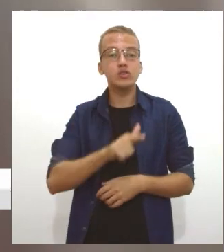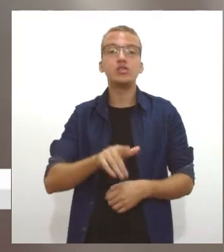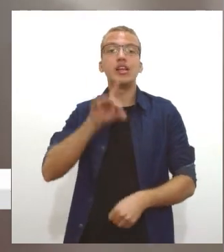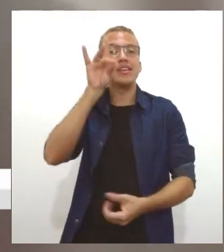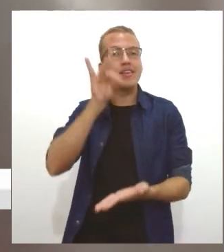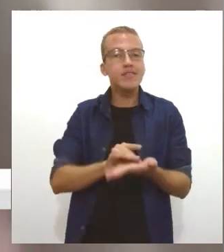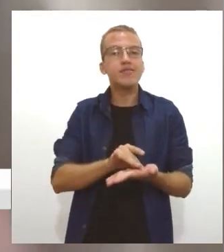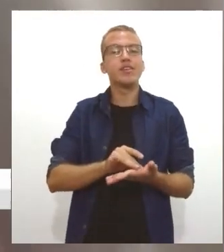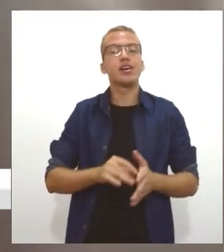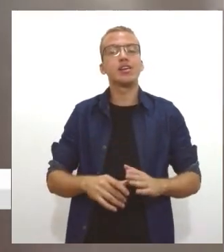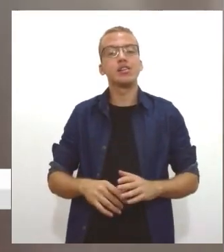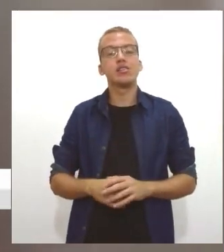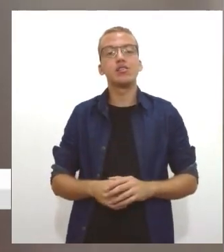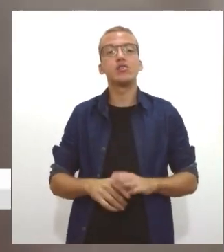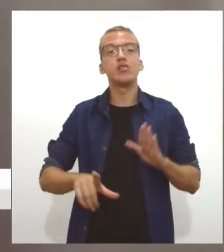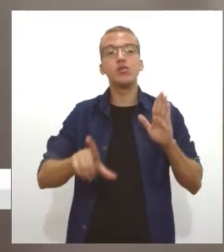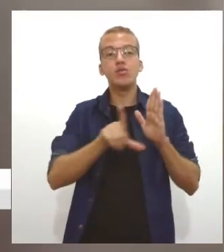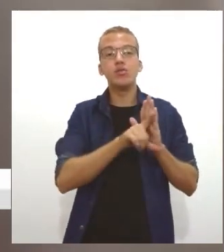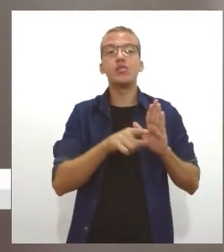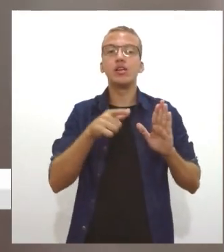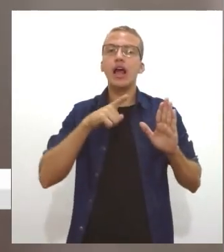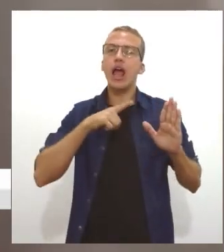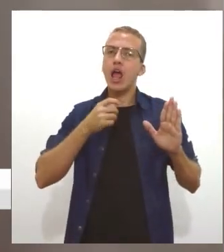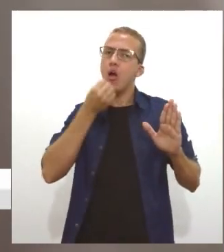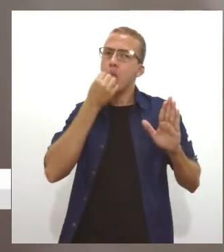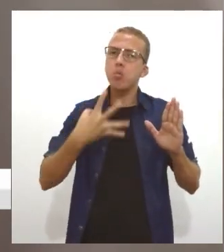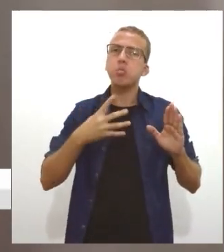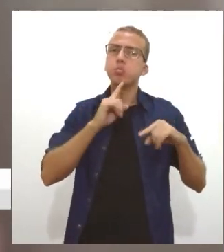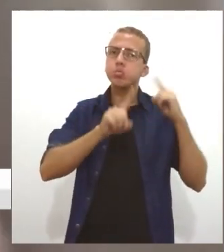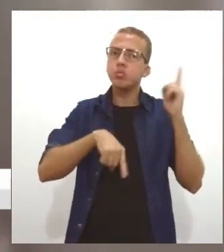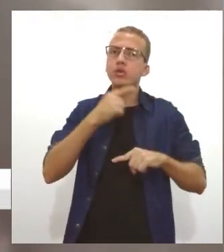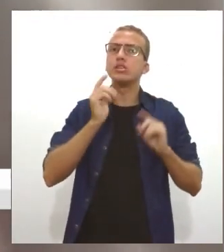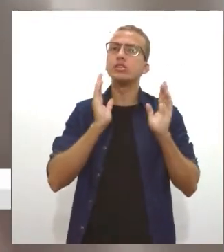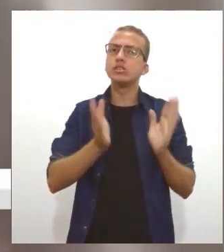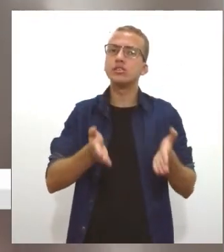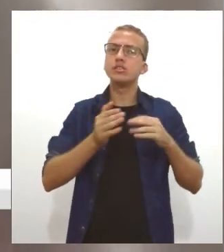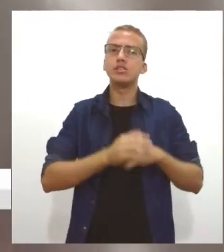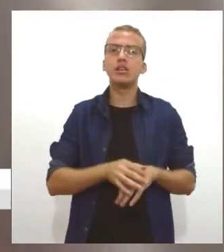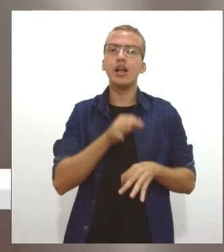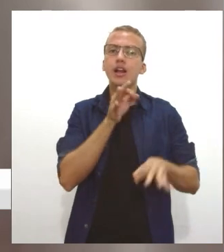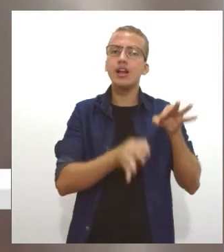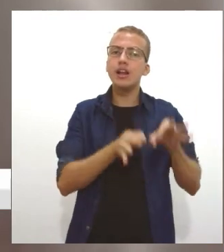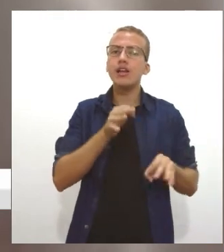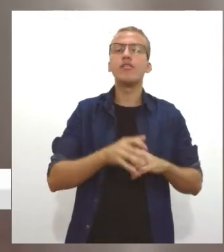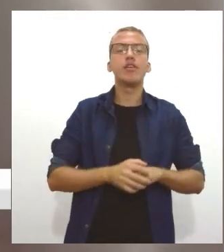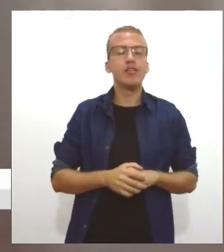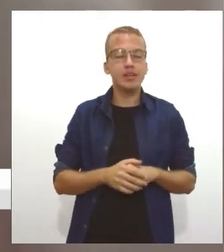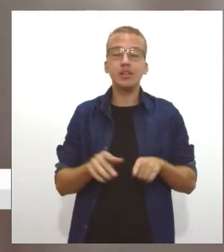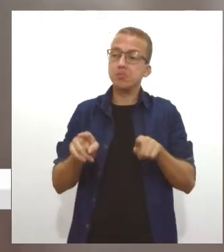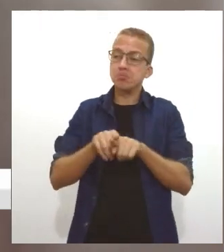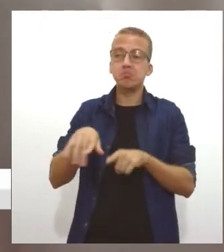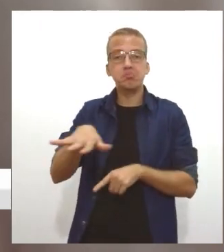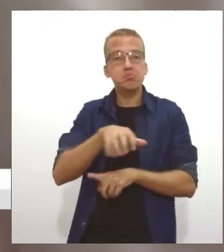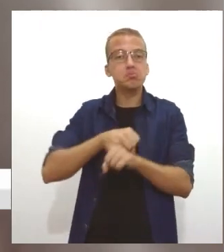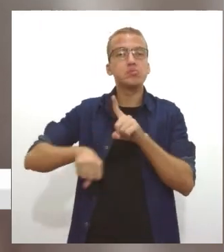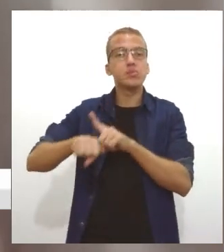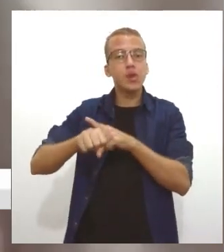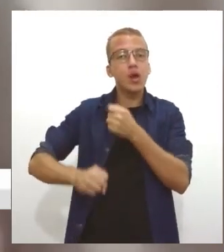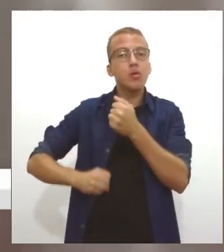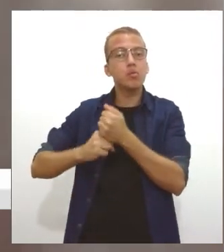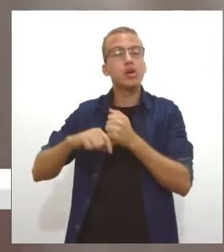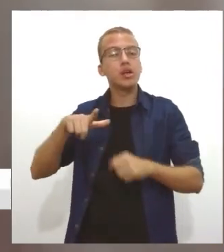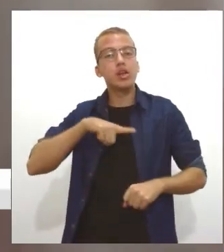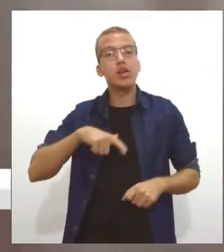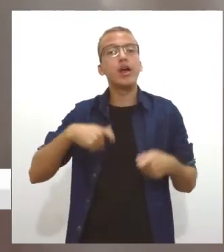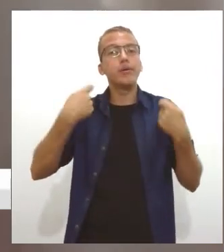nossa legislação ela já é muito avançada, tanto a esfera penal como a civil. Então, a gente precisa, em verdade, poder